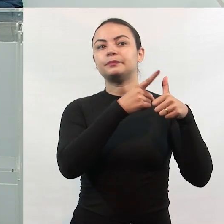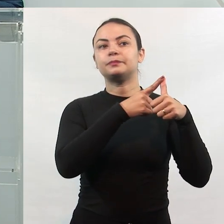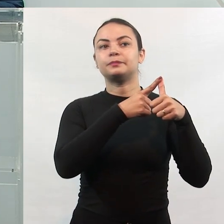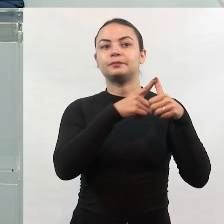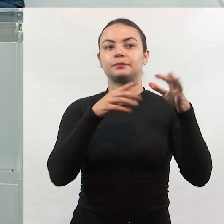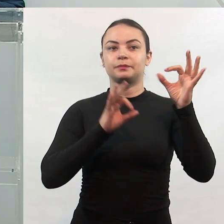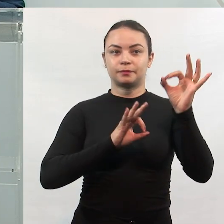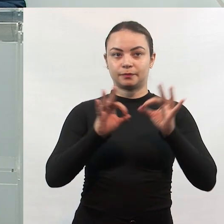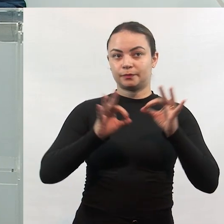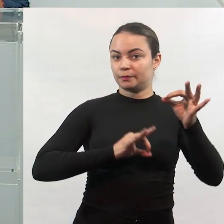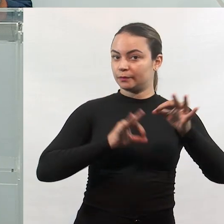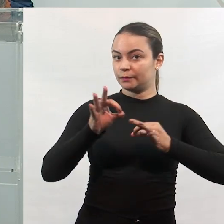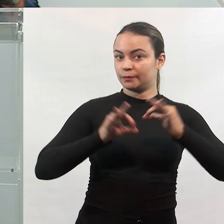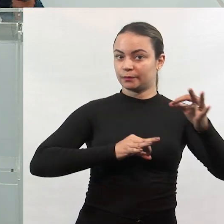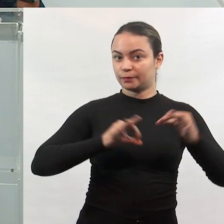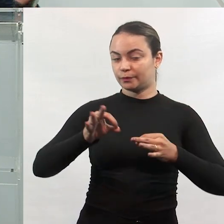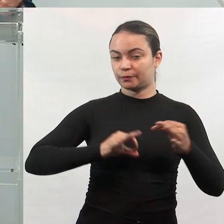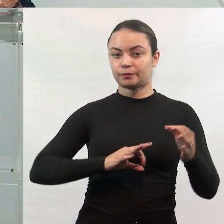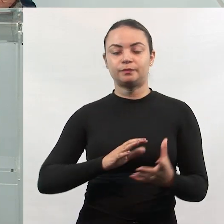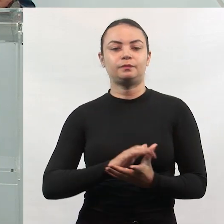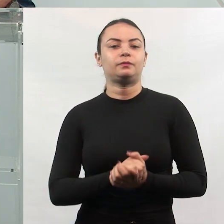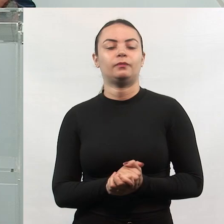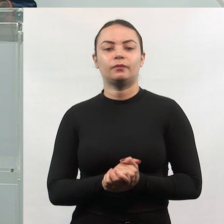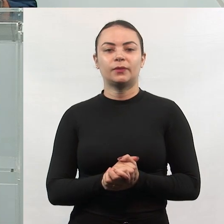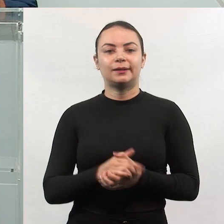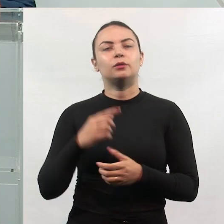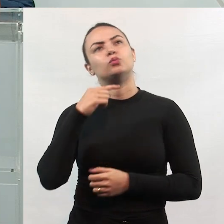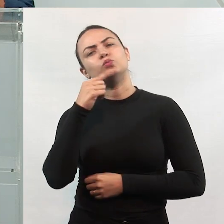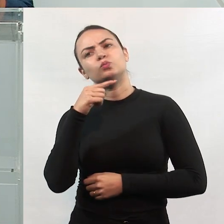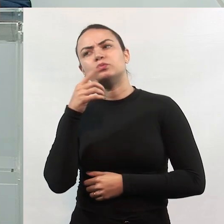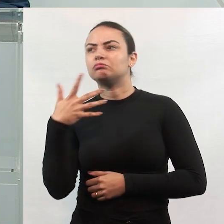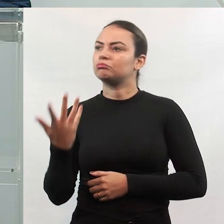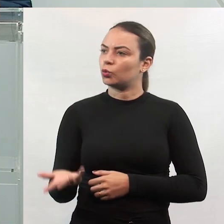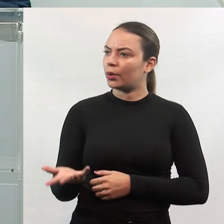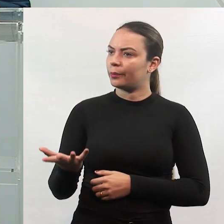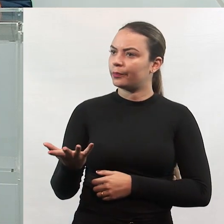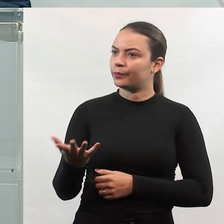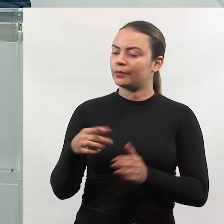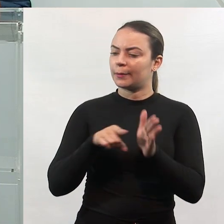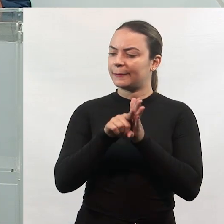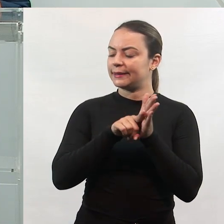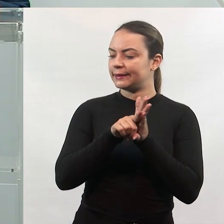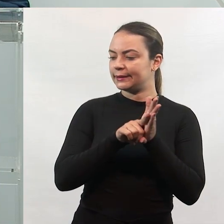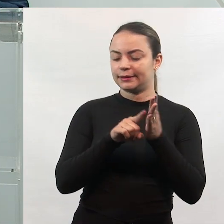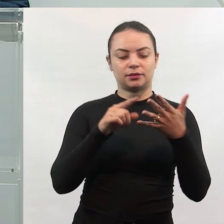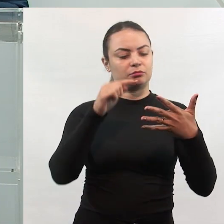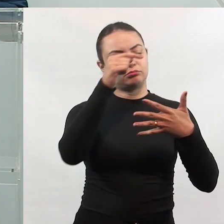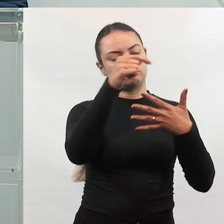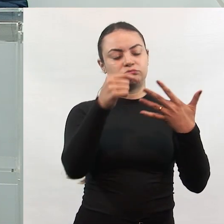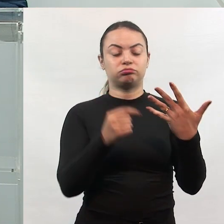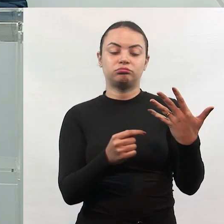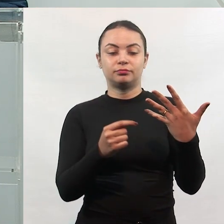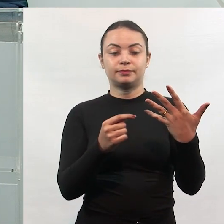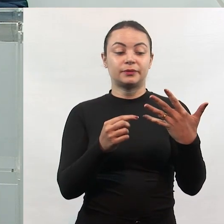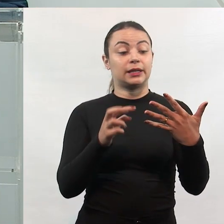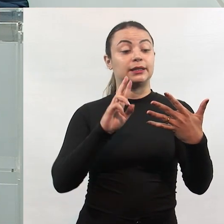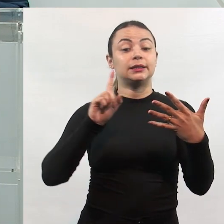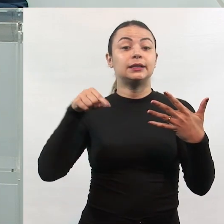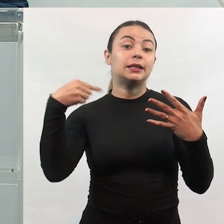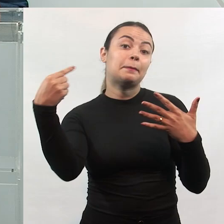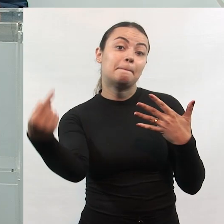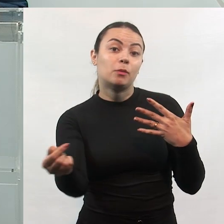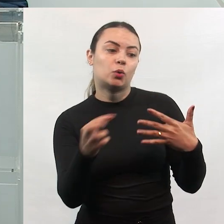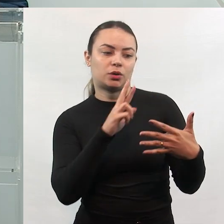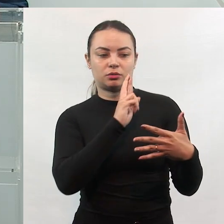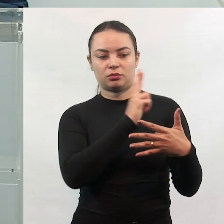respostas você busca, para quais perguntas, né, porque isso vai te direcionar sobre para quem perguntar e